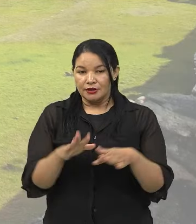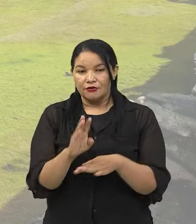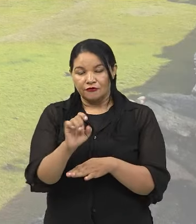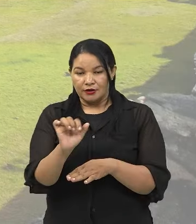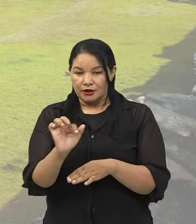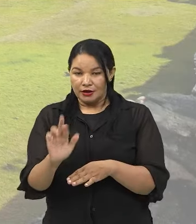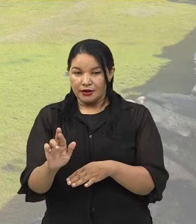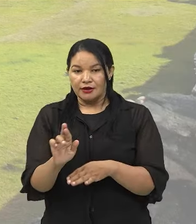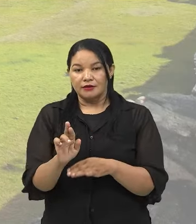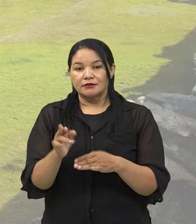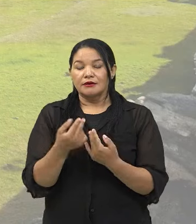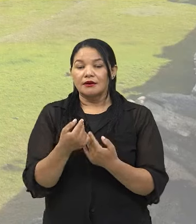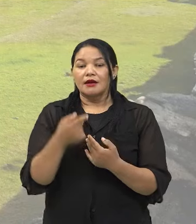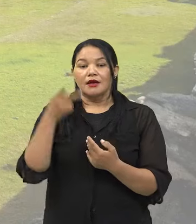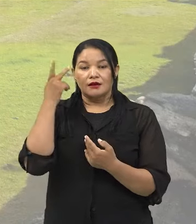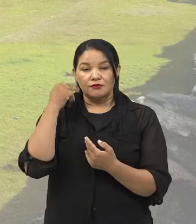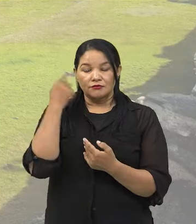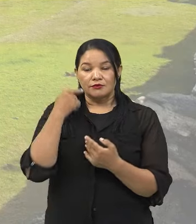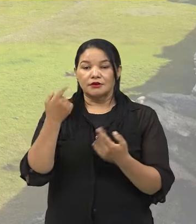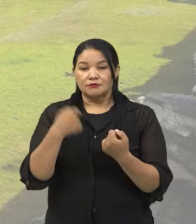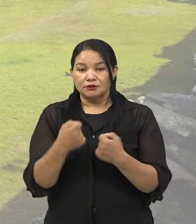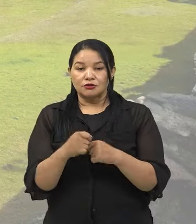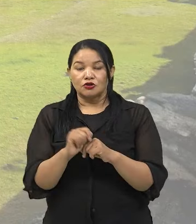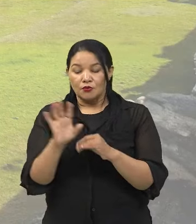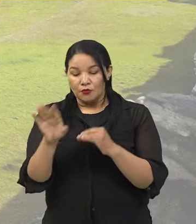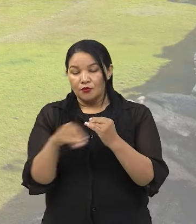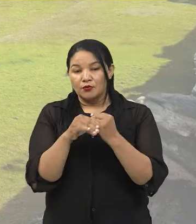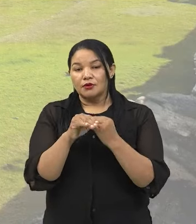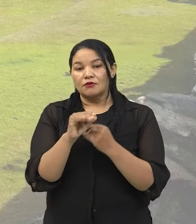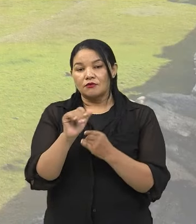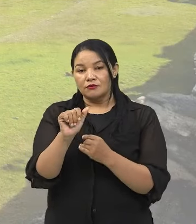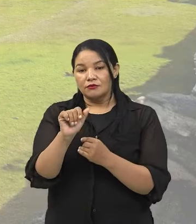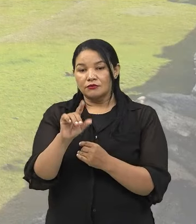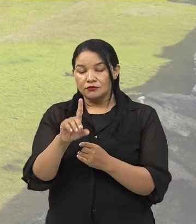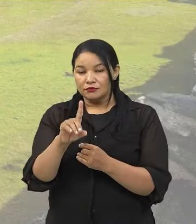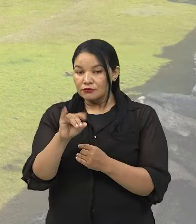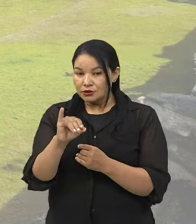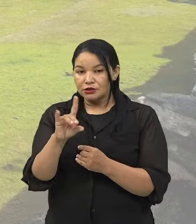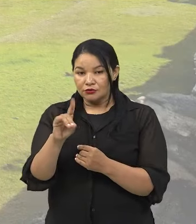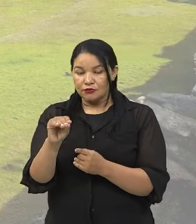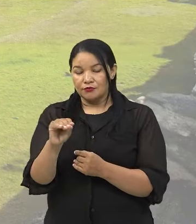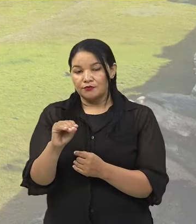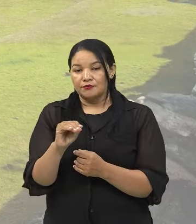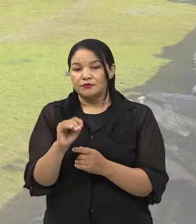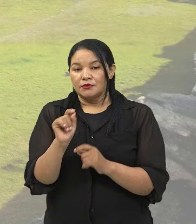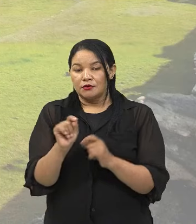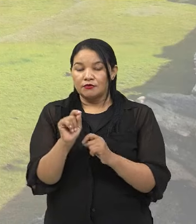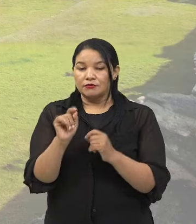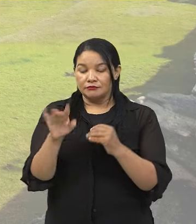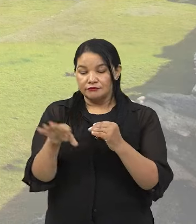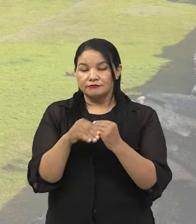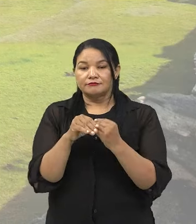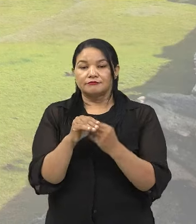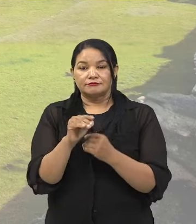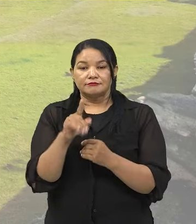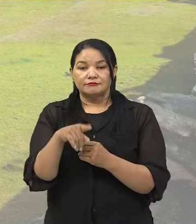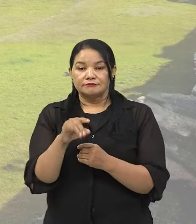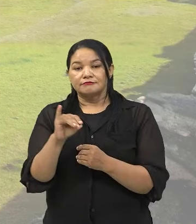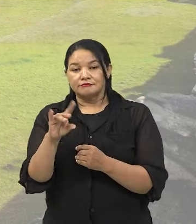ER regulares, o seu particípio terá aí como terminação